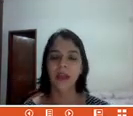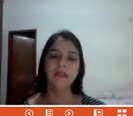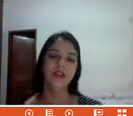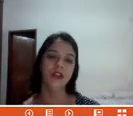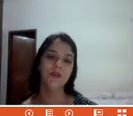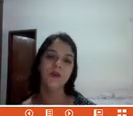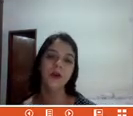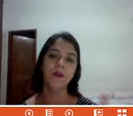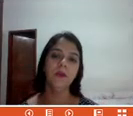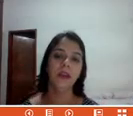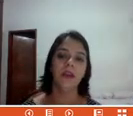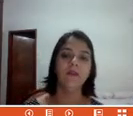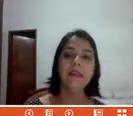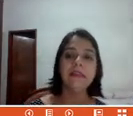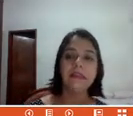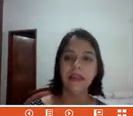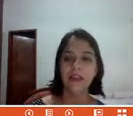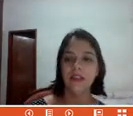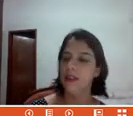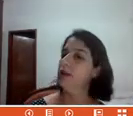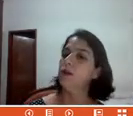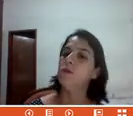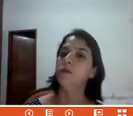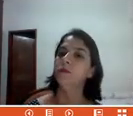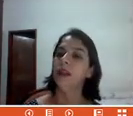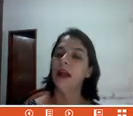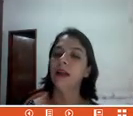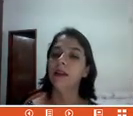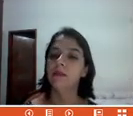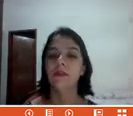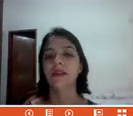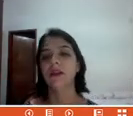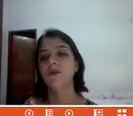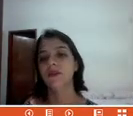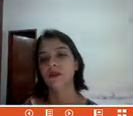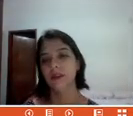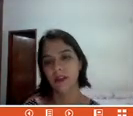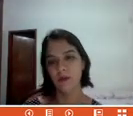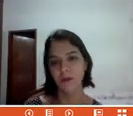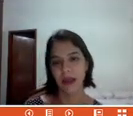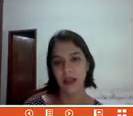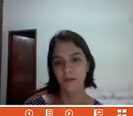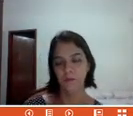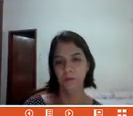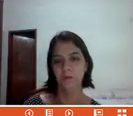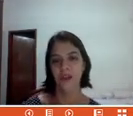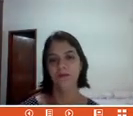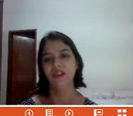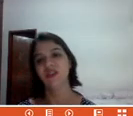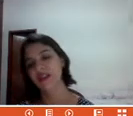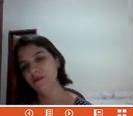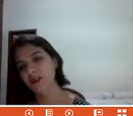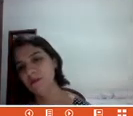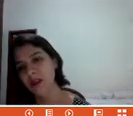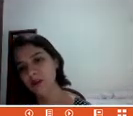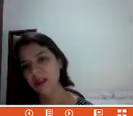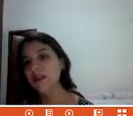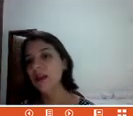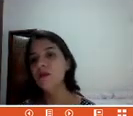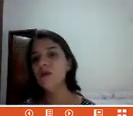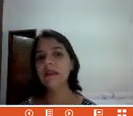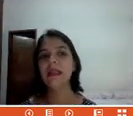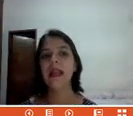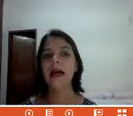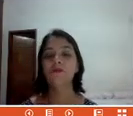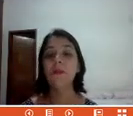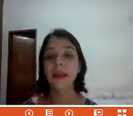Surdo. Esse dia ocorreu em que? 26 de setembro. Tá? Então nós temos aí o Setembro Amarelo, mas nós temos também o